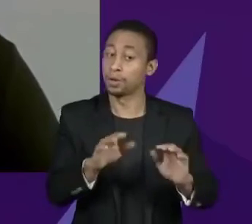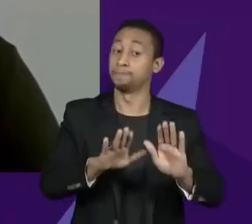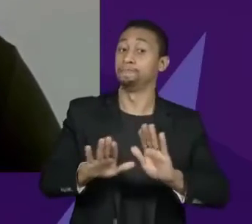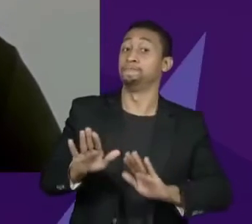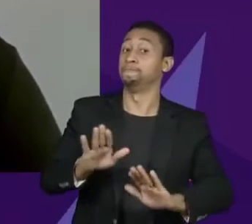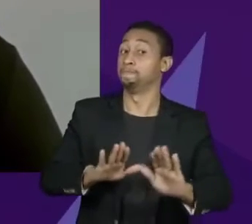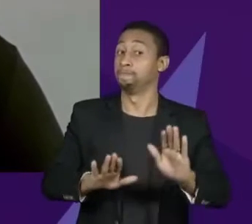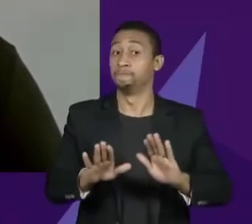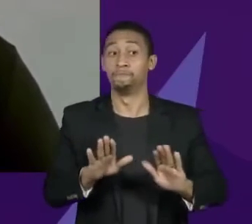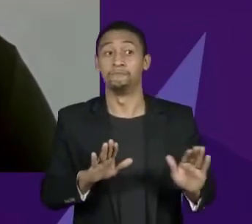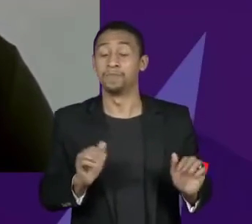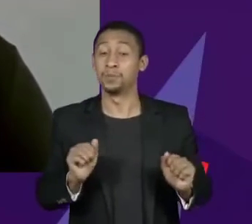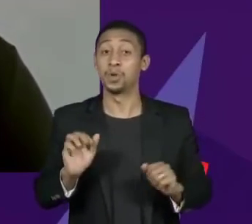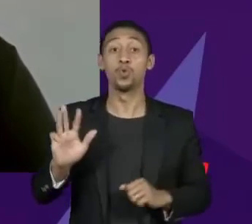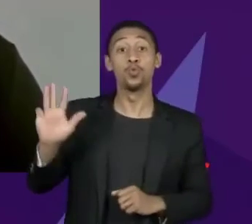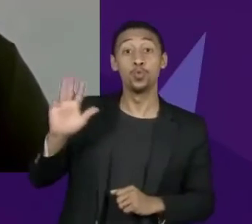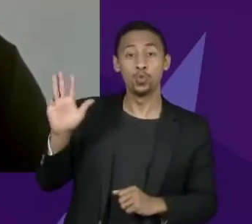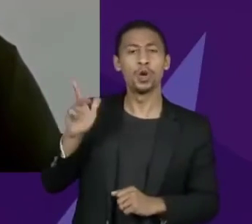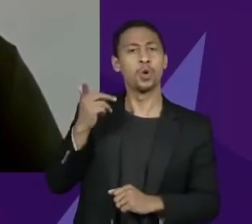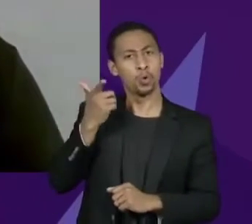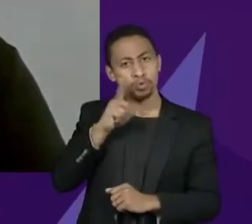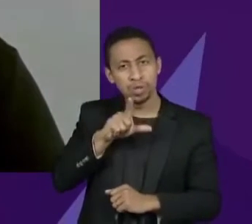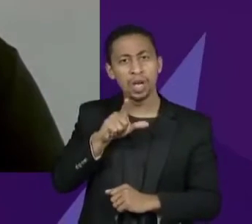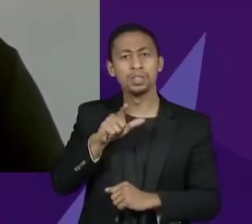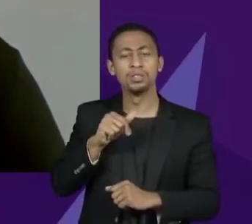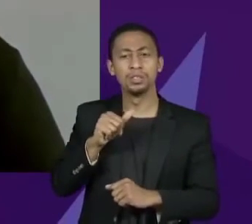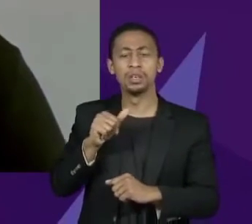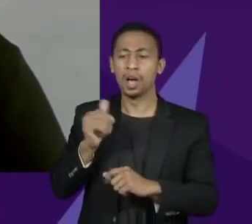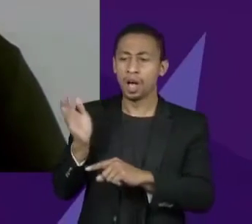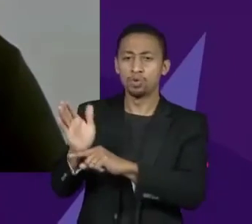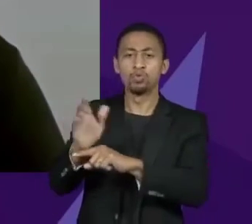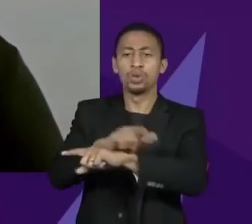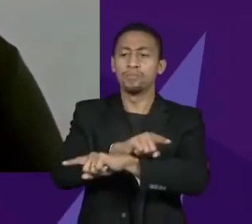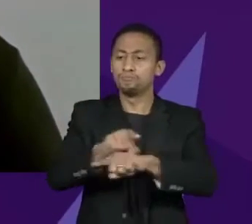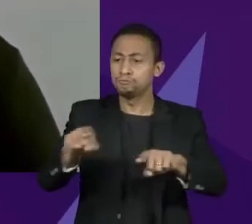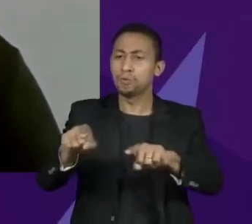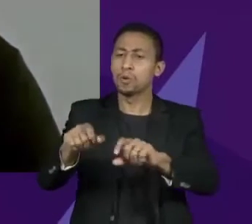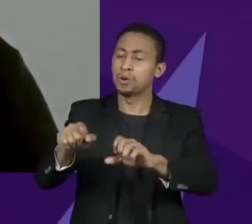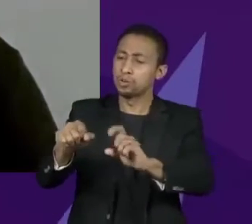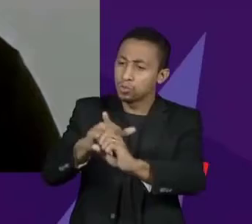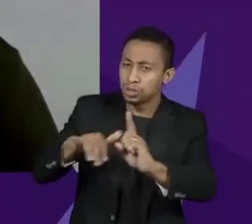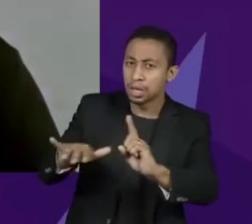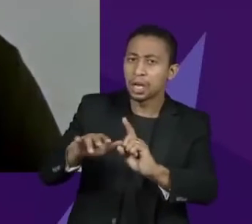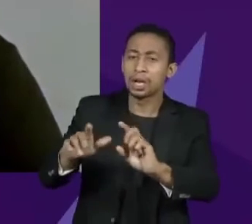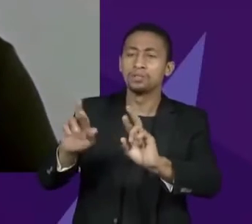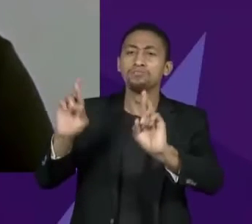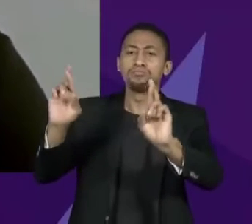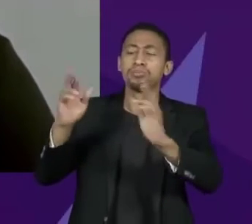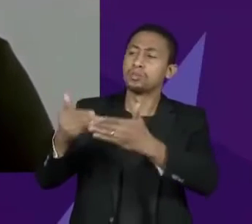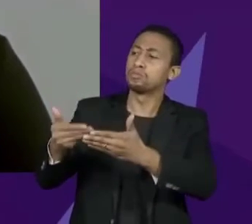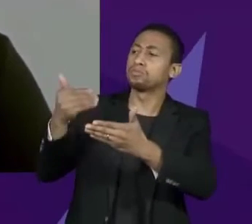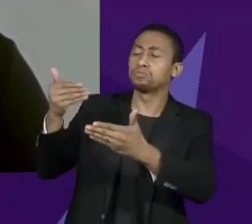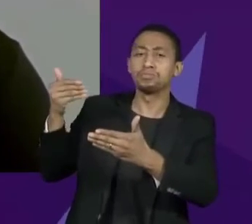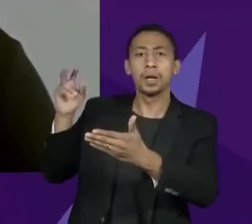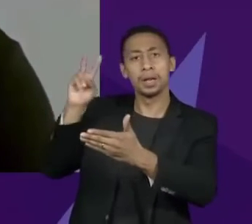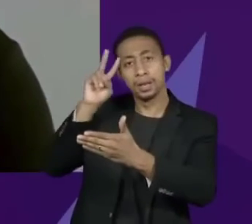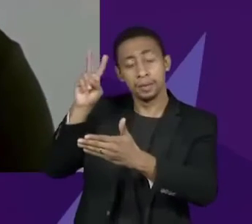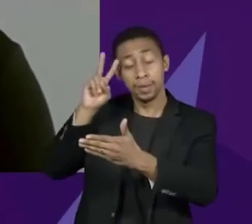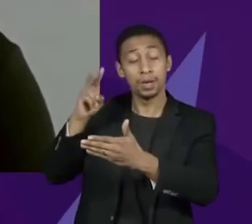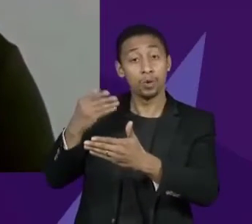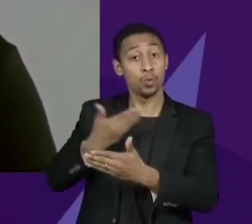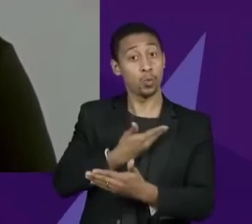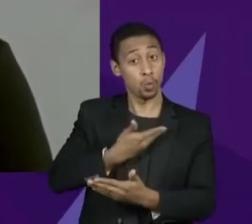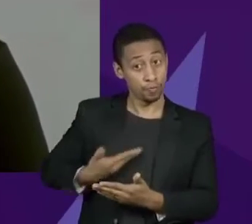cuidado, porque o Lula entra nesse eleitor gerando uma esperança, né, olhando o passado do governo dele, que foi um governo